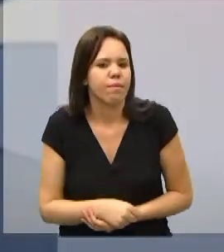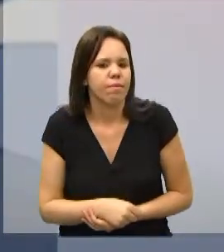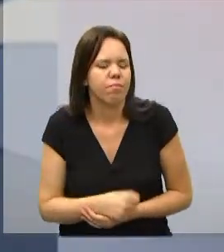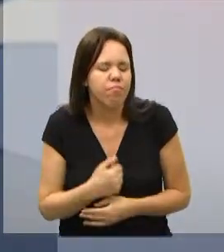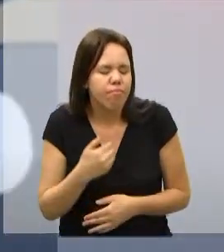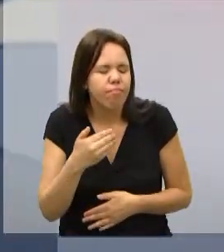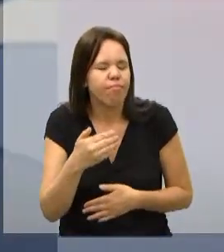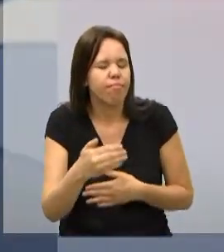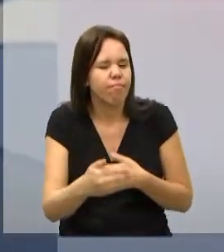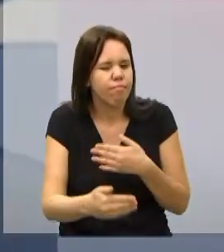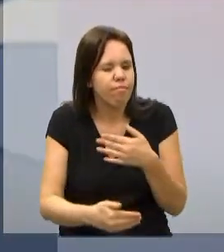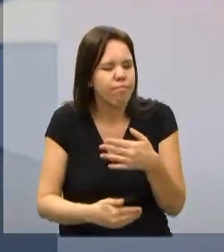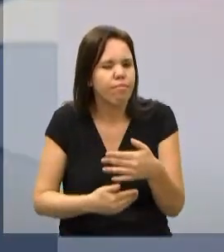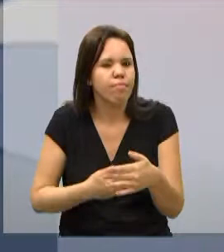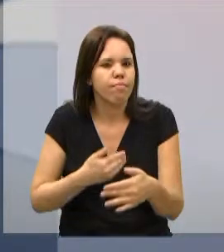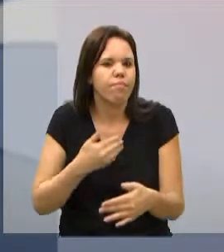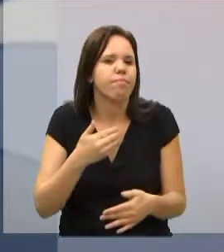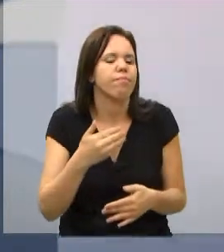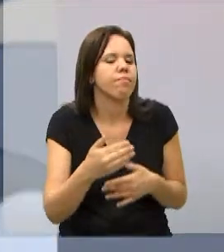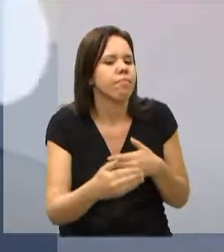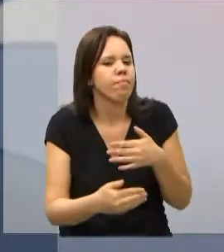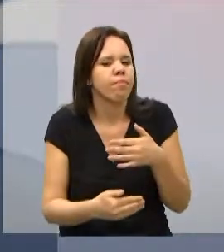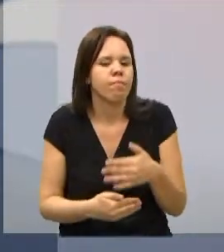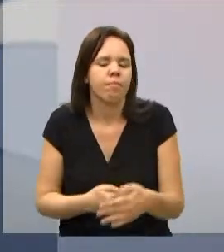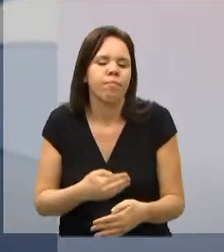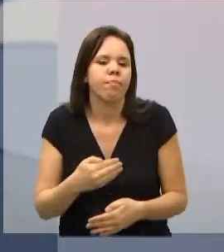tintim por tintim.